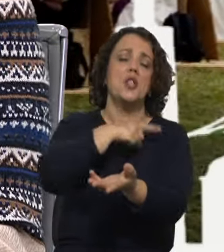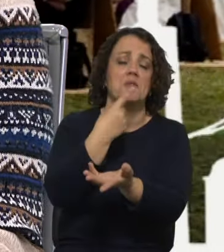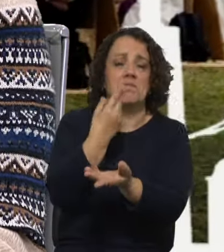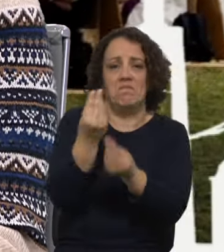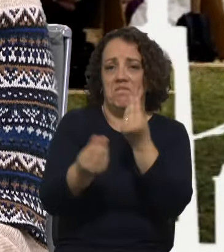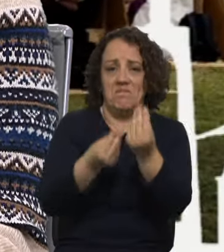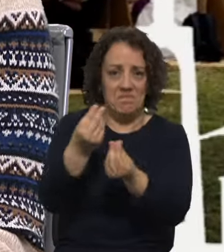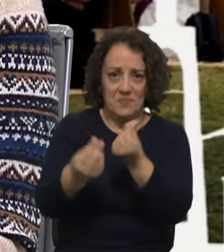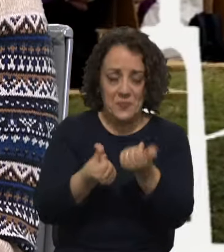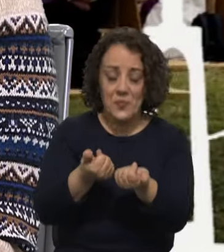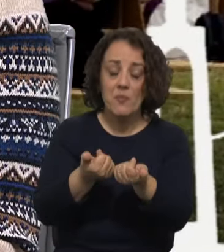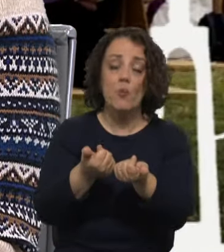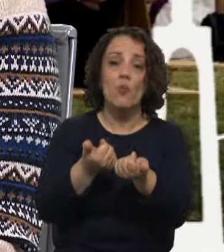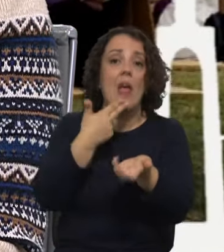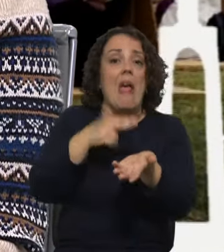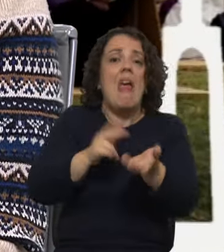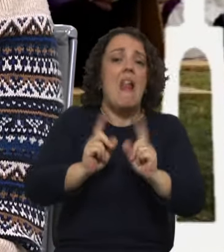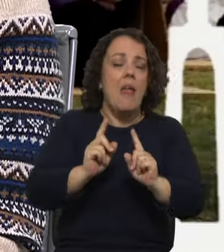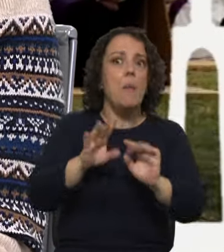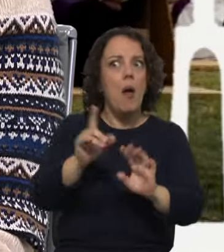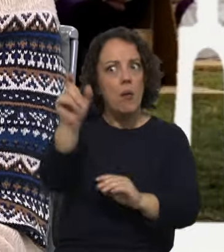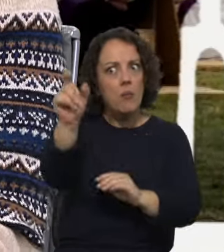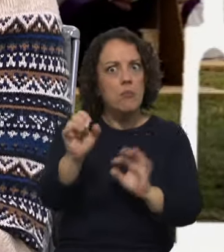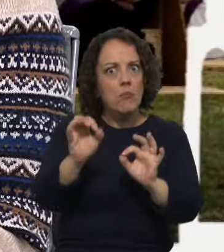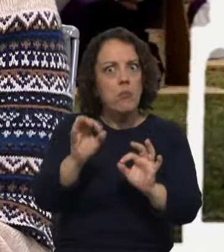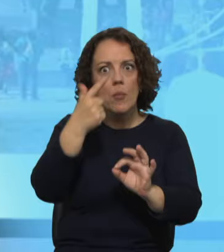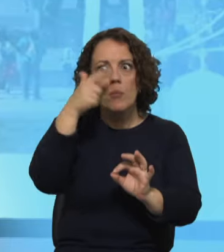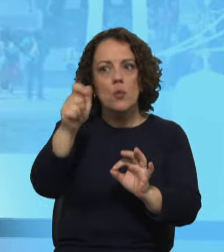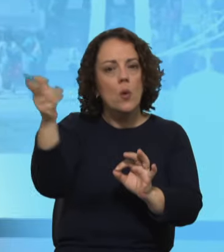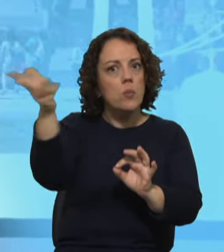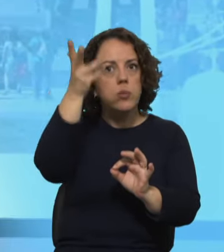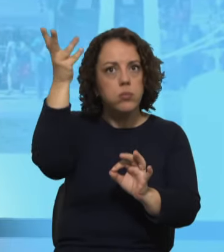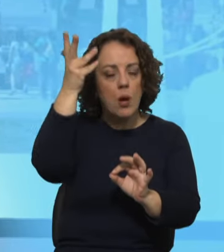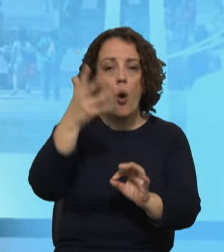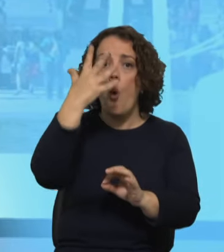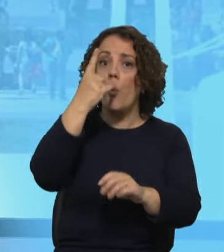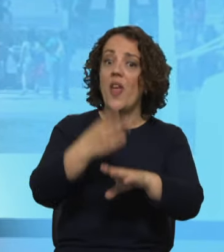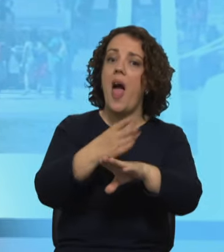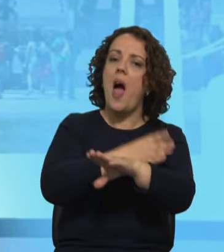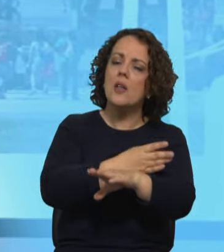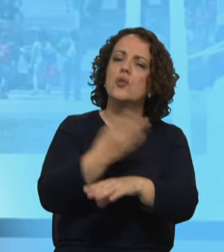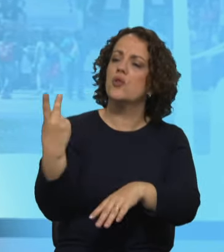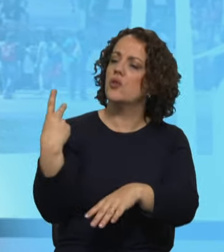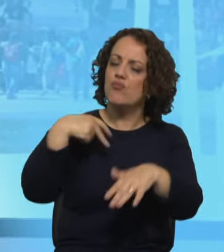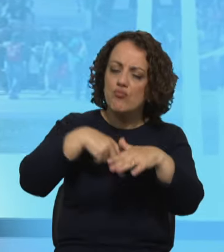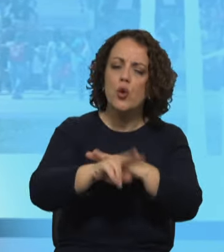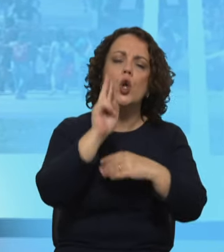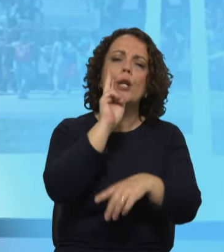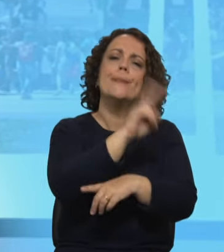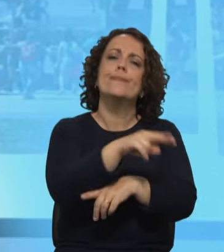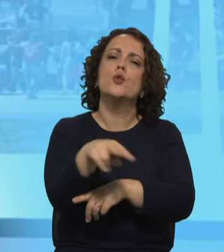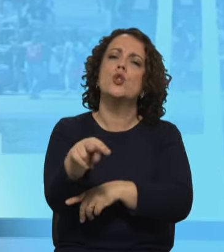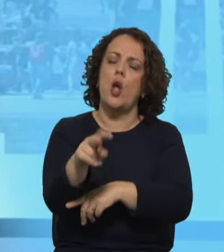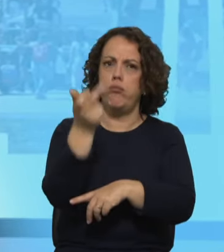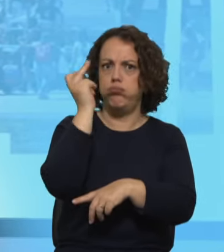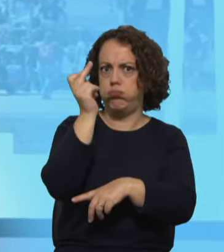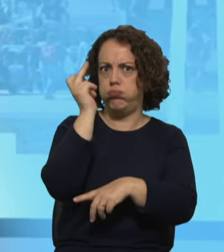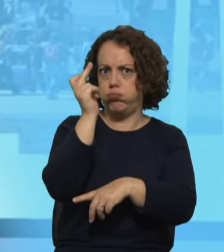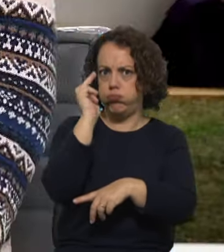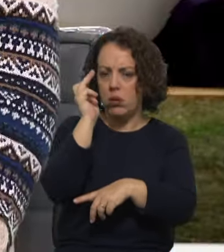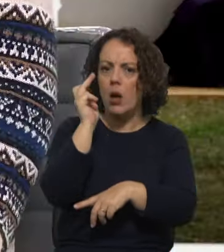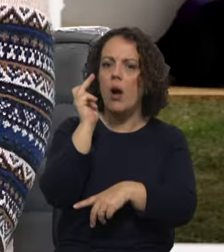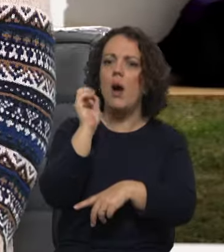mas aquilo ele era uma pessoa mesmo importante e nós tínhamos ido visitar no dia anterior um museu que já vem de geração em geração do